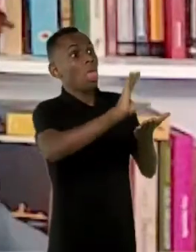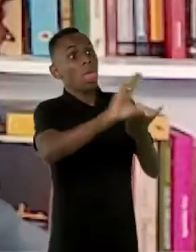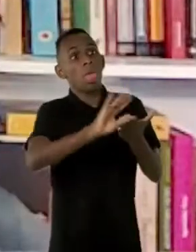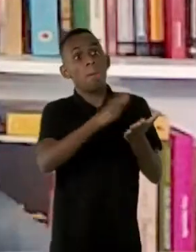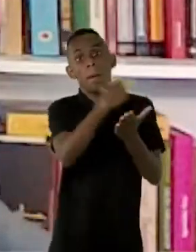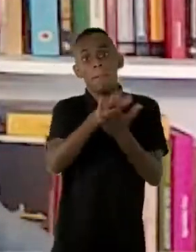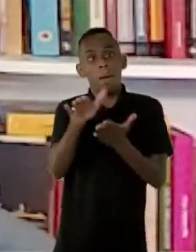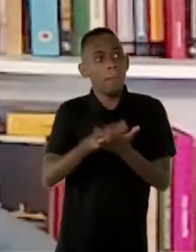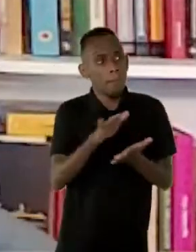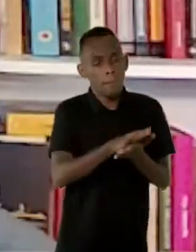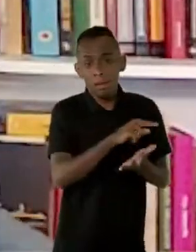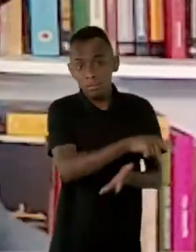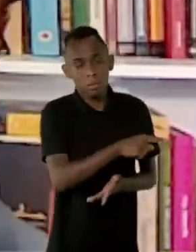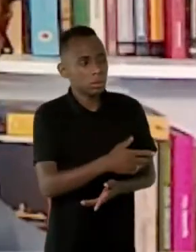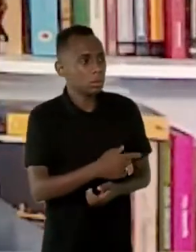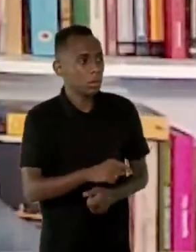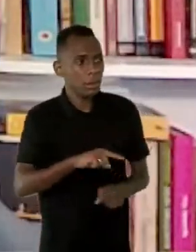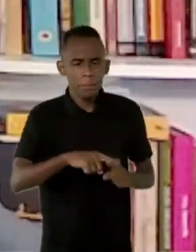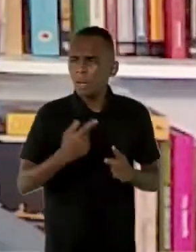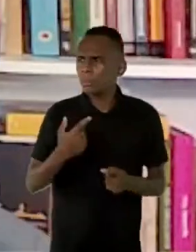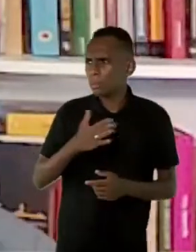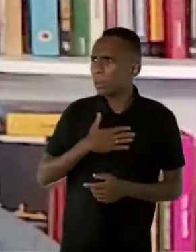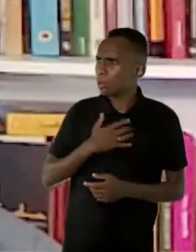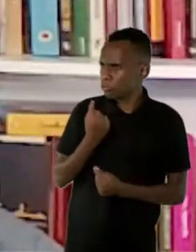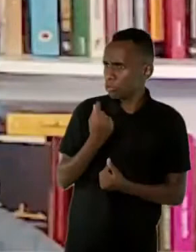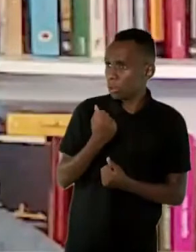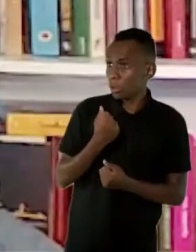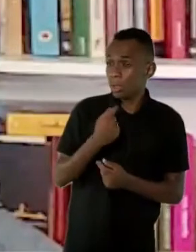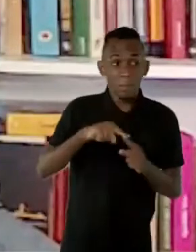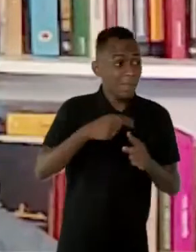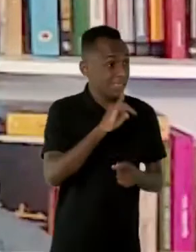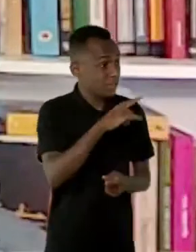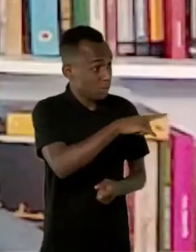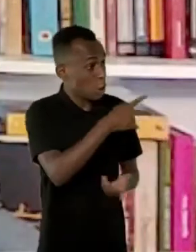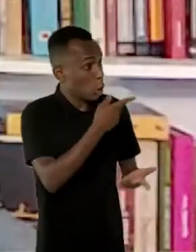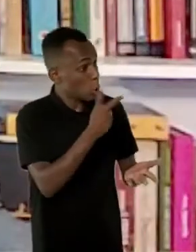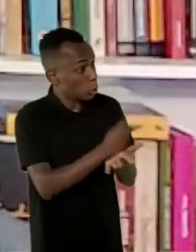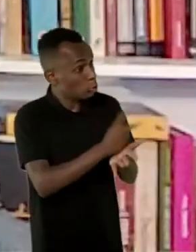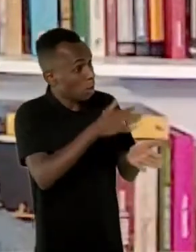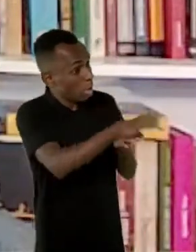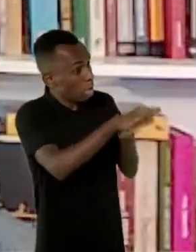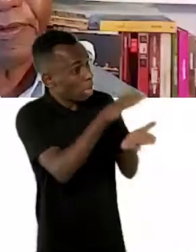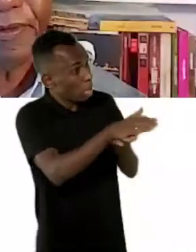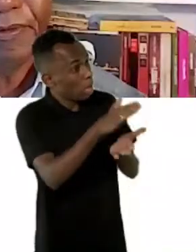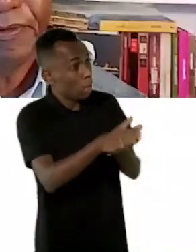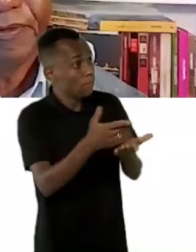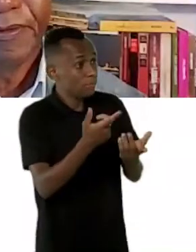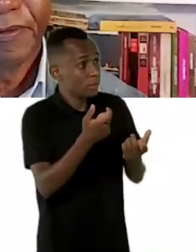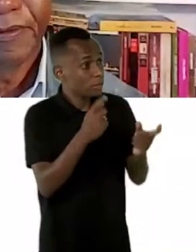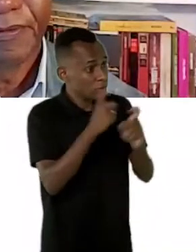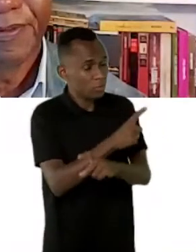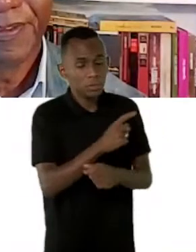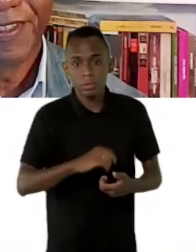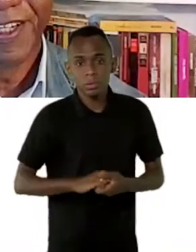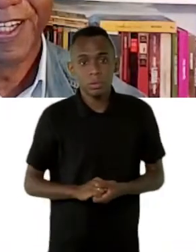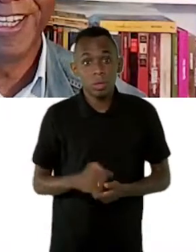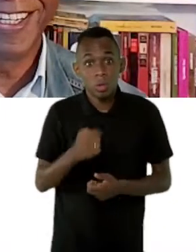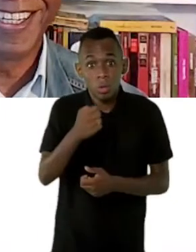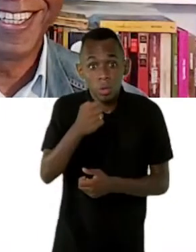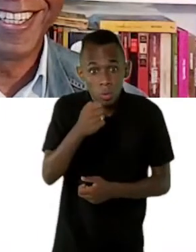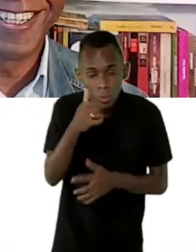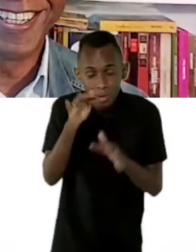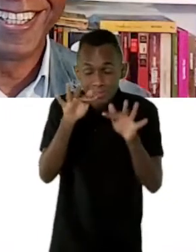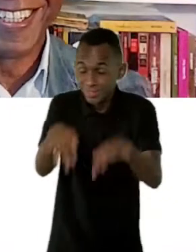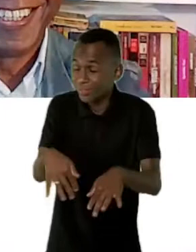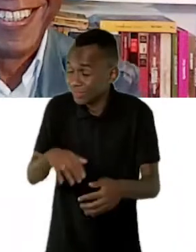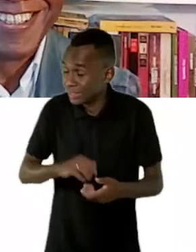Aí ela dizia, mas o dinheiro é meu. Sim, mas o dinheiro é seu. Pois nesse campo eu gostaria que você falasse, poxa, já estamos caminhando para o final,